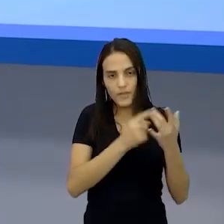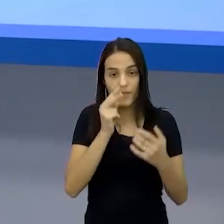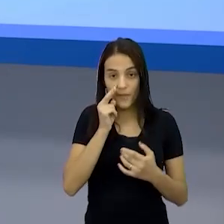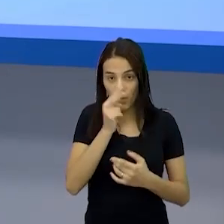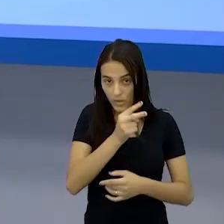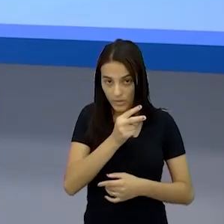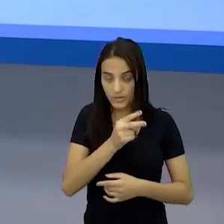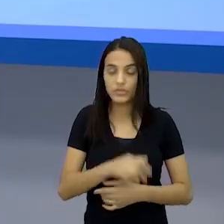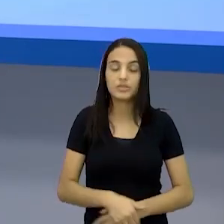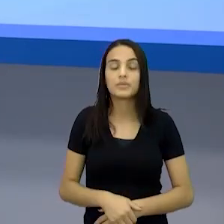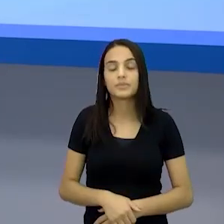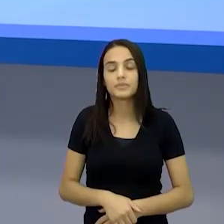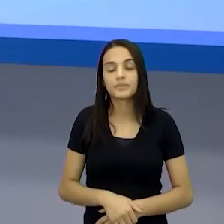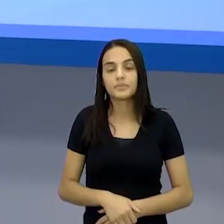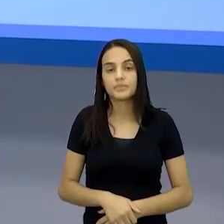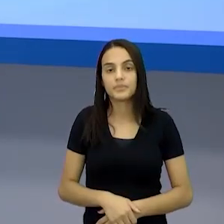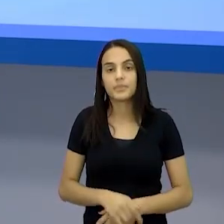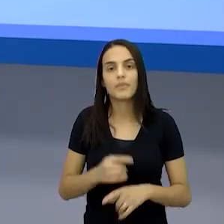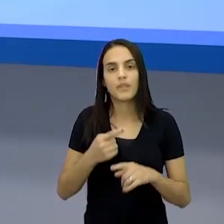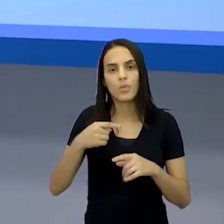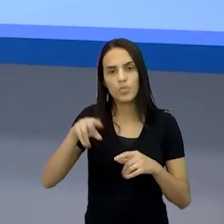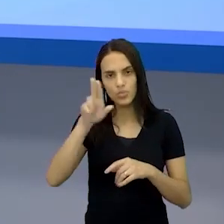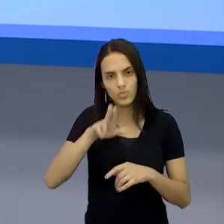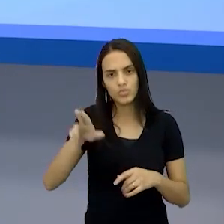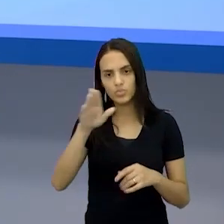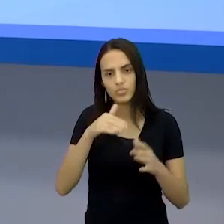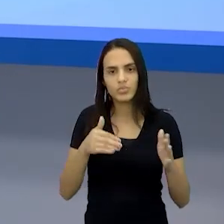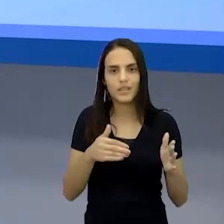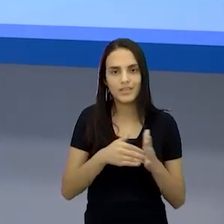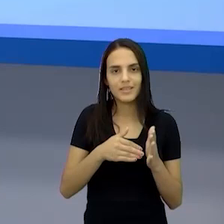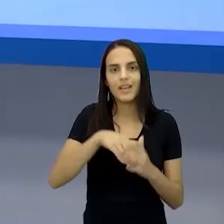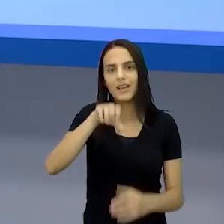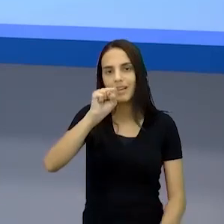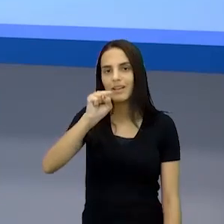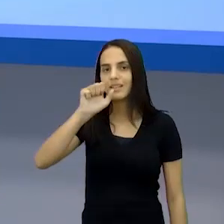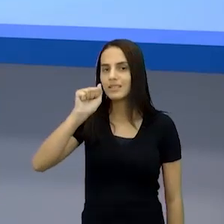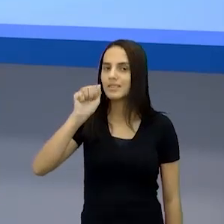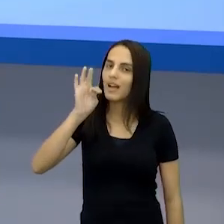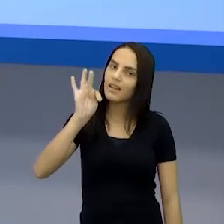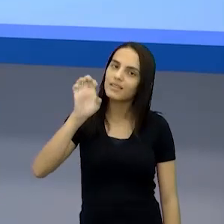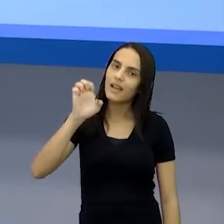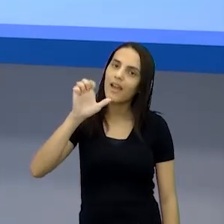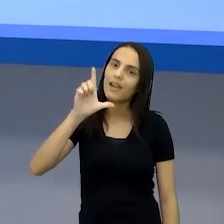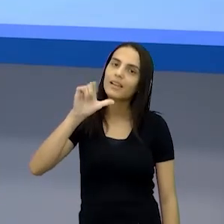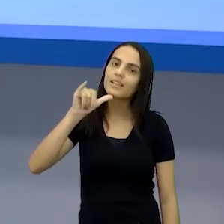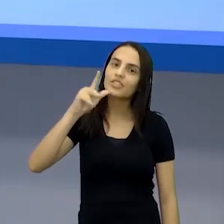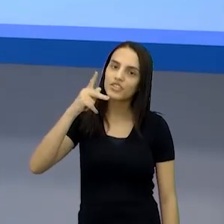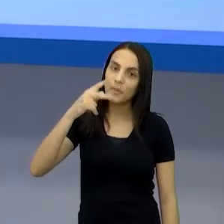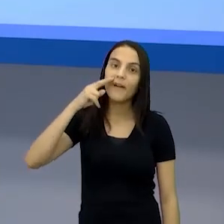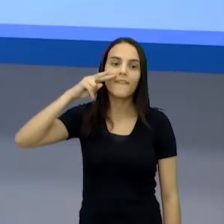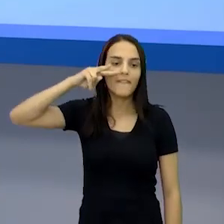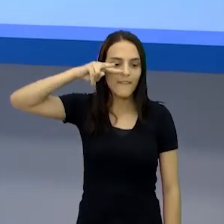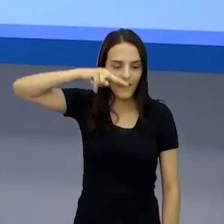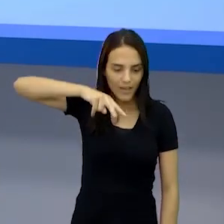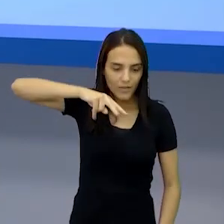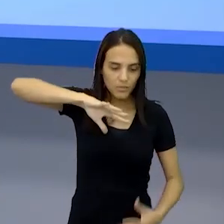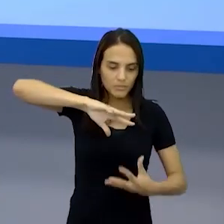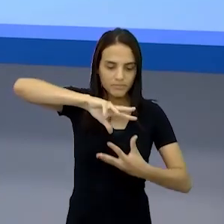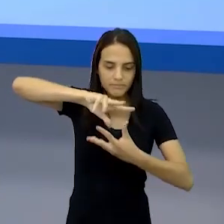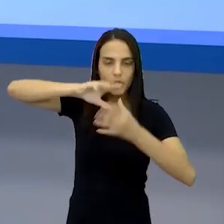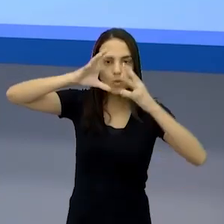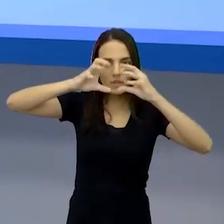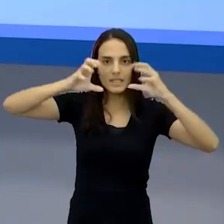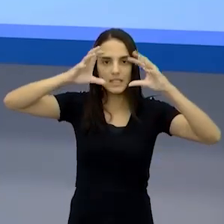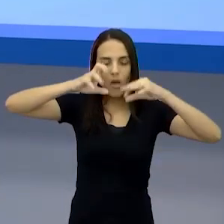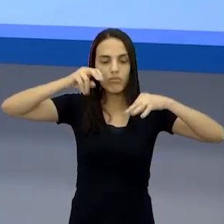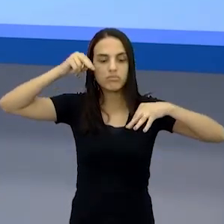tecnologia extremamente moderna, já utilizando até satélites, né, para visualizar, né, o interior do planeta, ainda tem